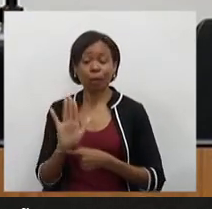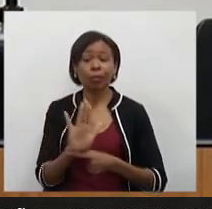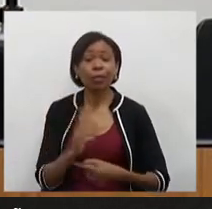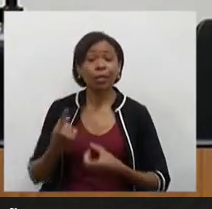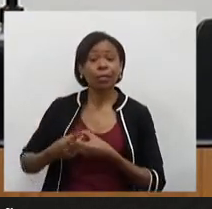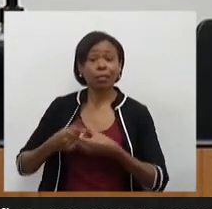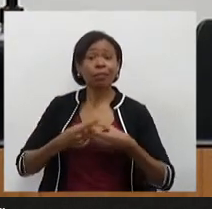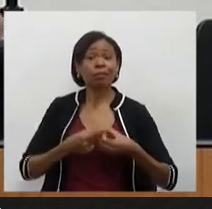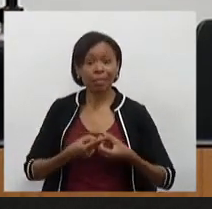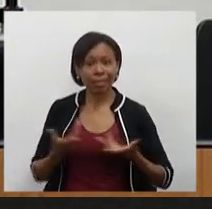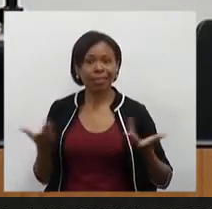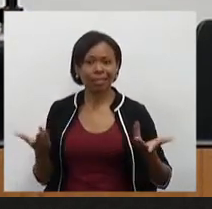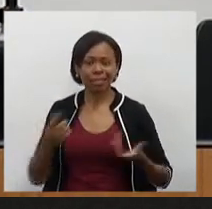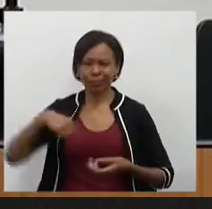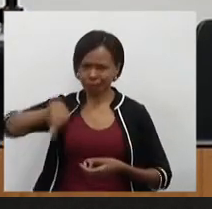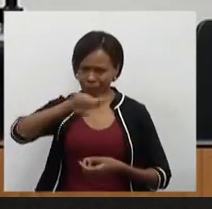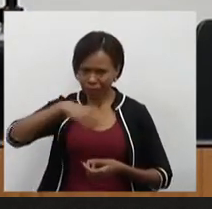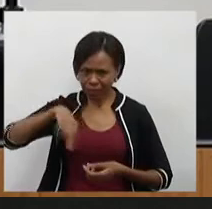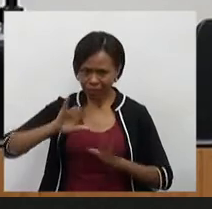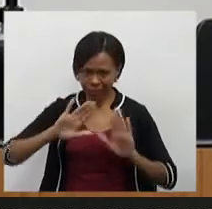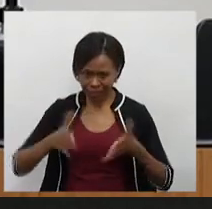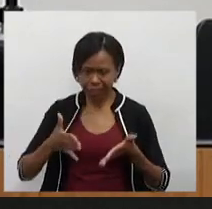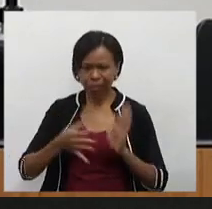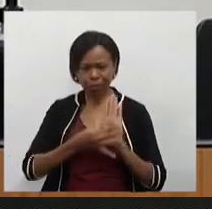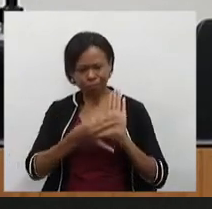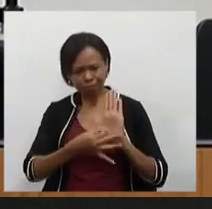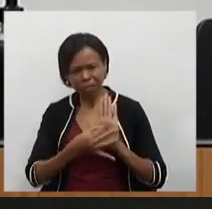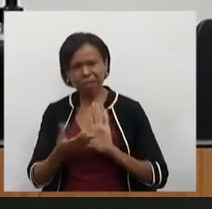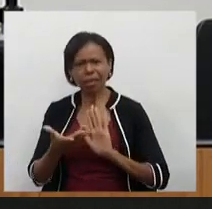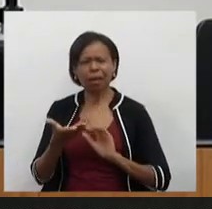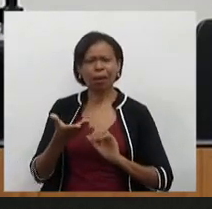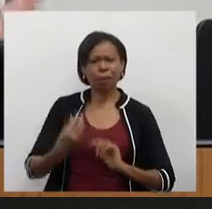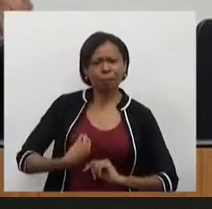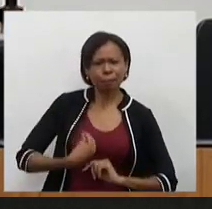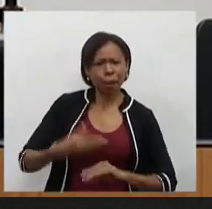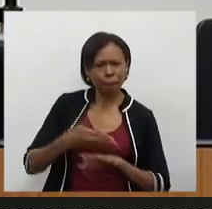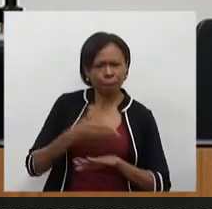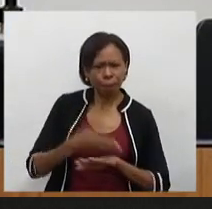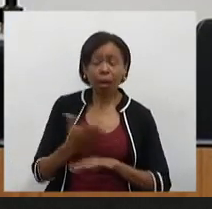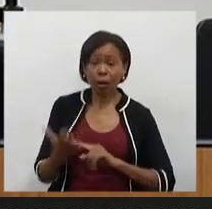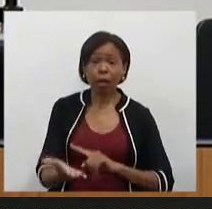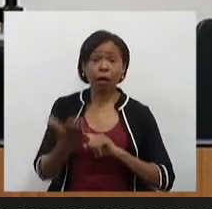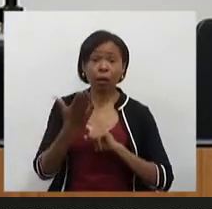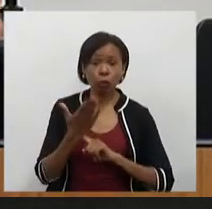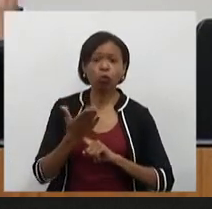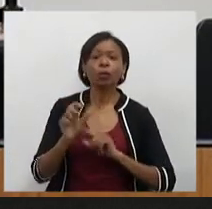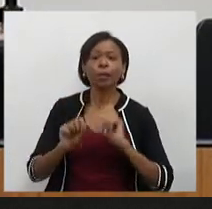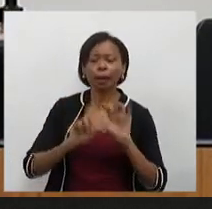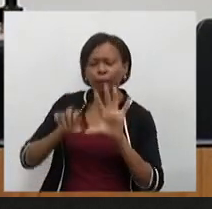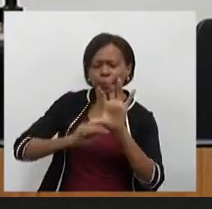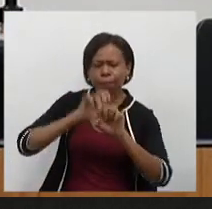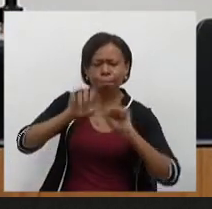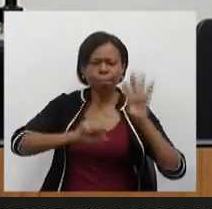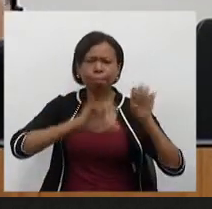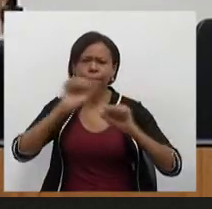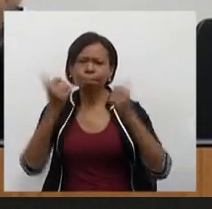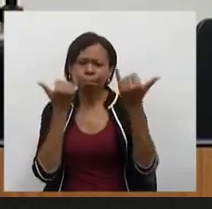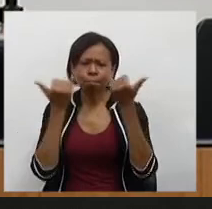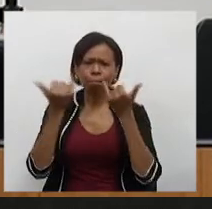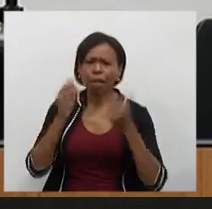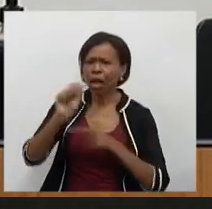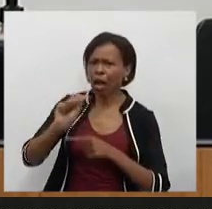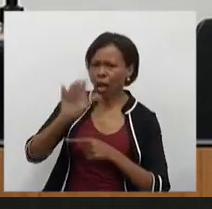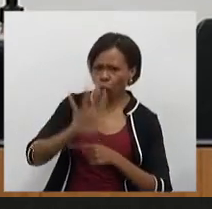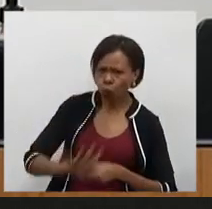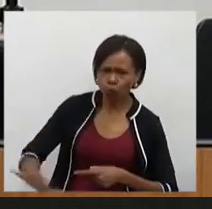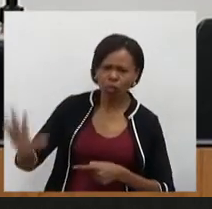que participaram, ajude essa construção no levantamento de dados. Então, todas as associações, todos